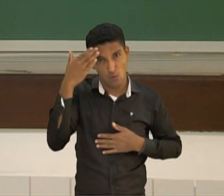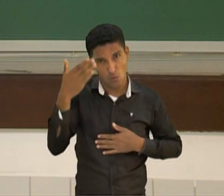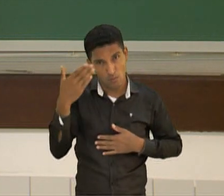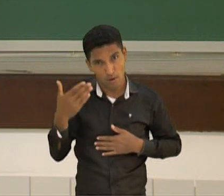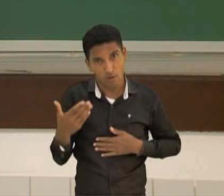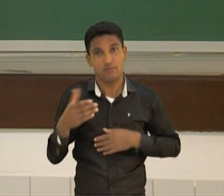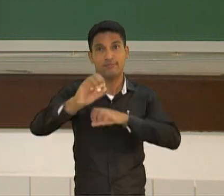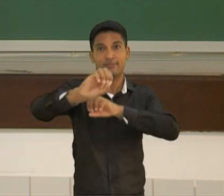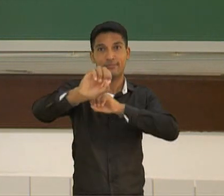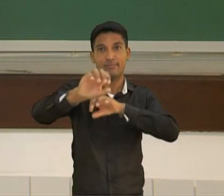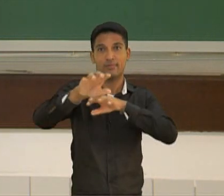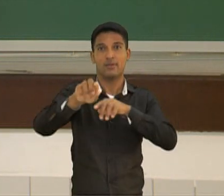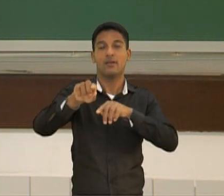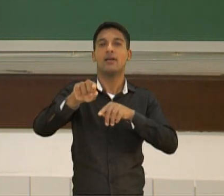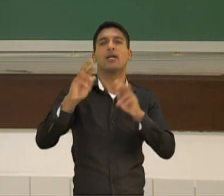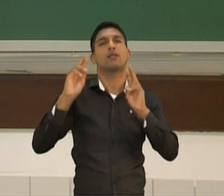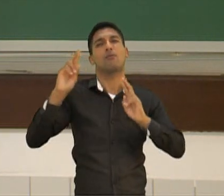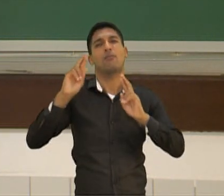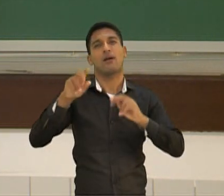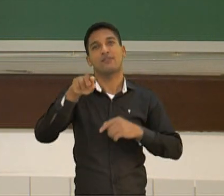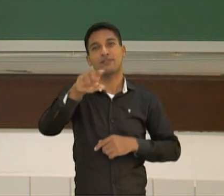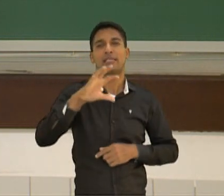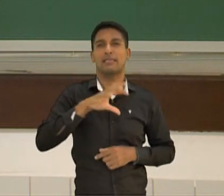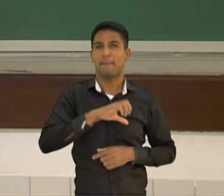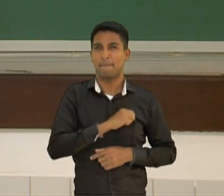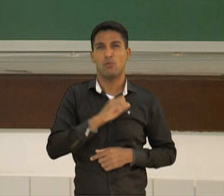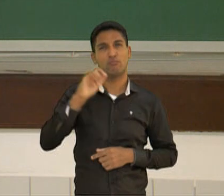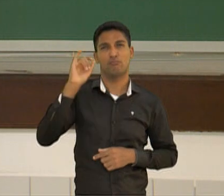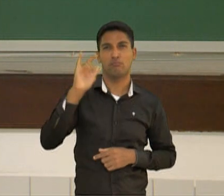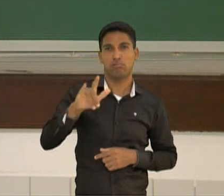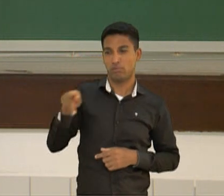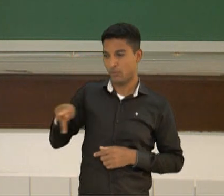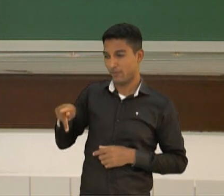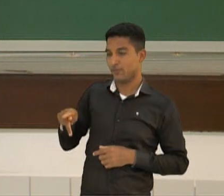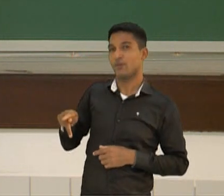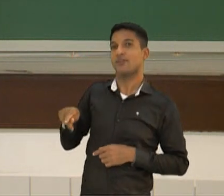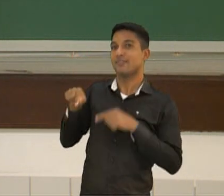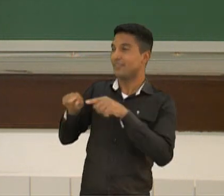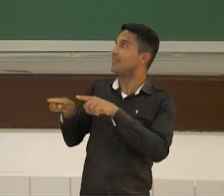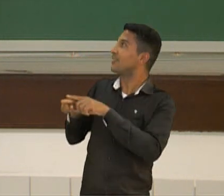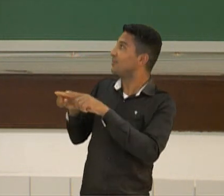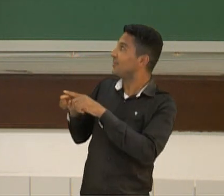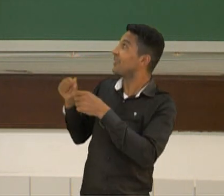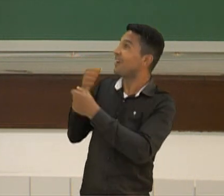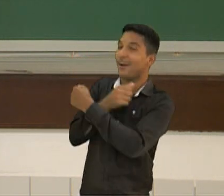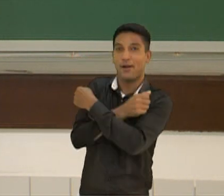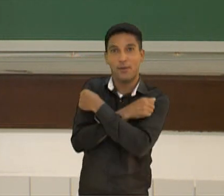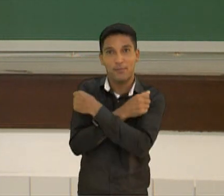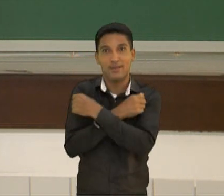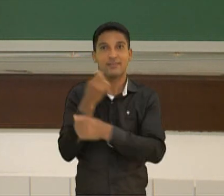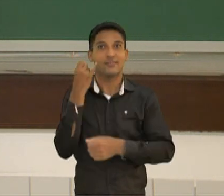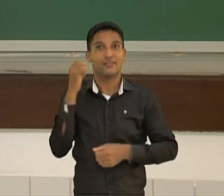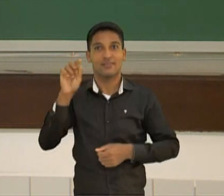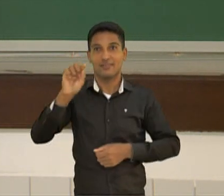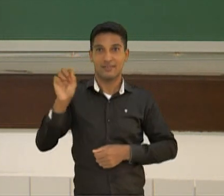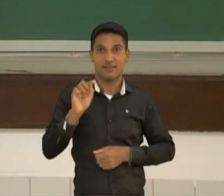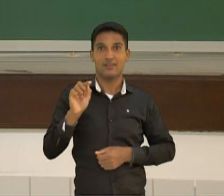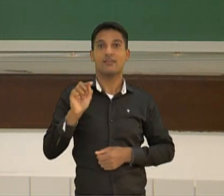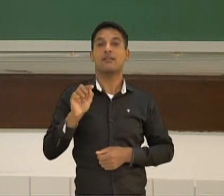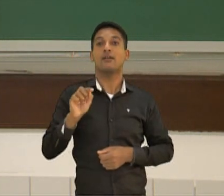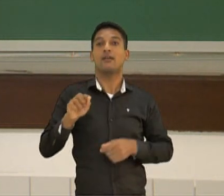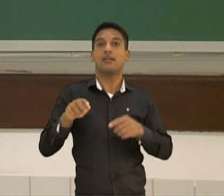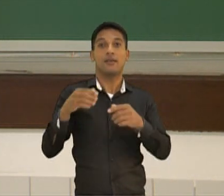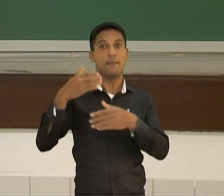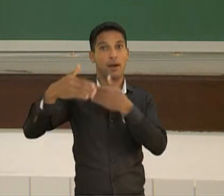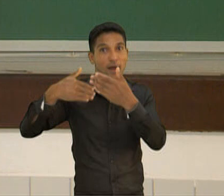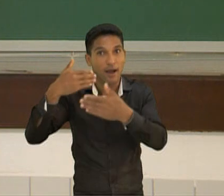espero que vocês tenham amado, gostado das aulas da professora Lorena. Um abraço para o Isaías aqui também e nos vemos mais adiante